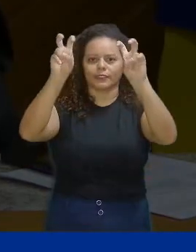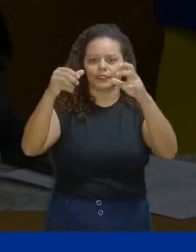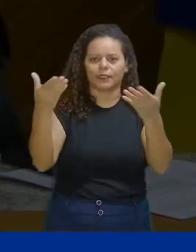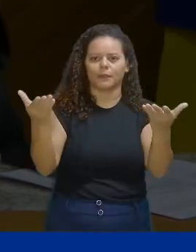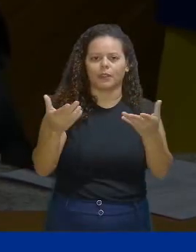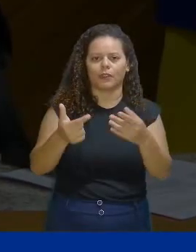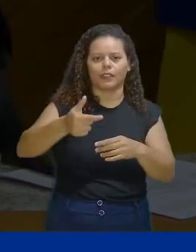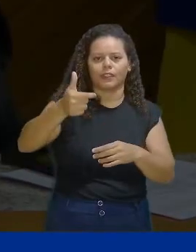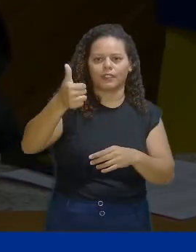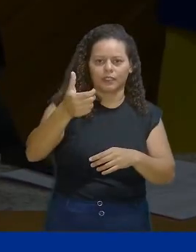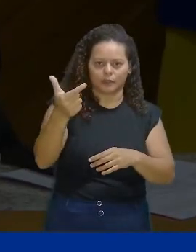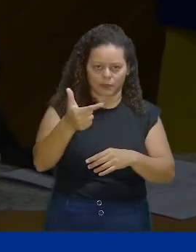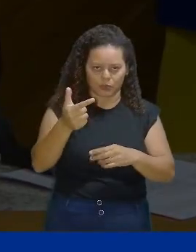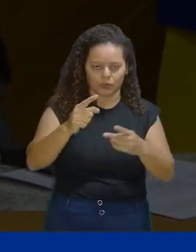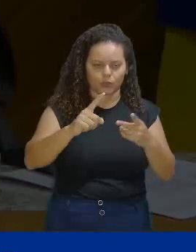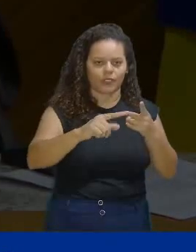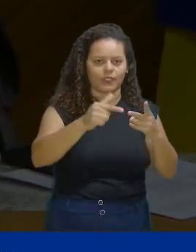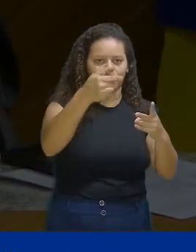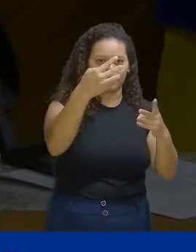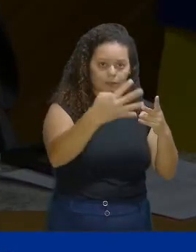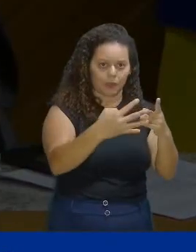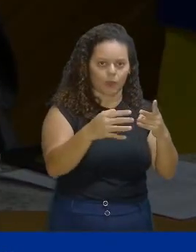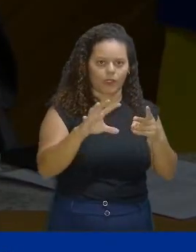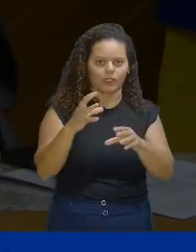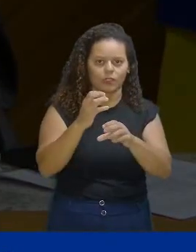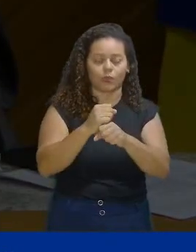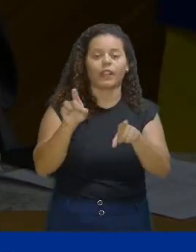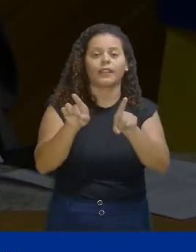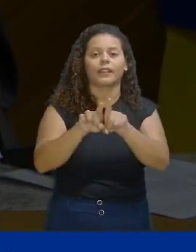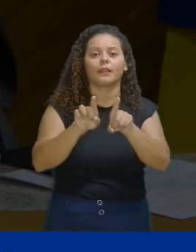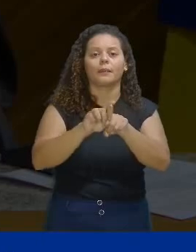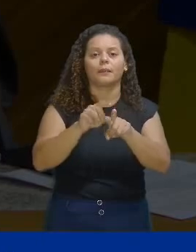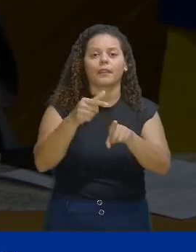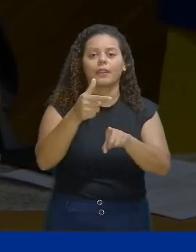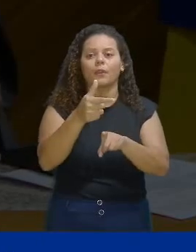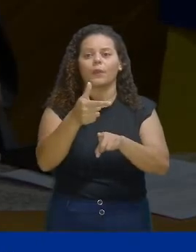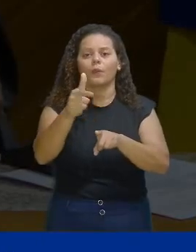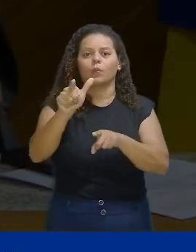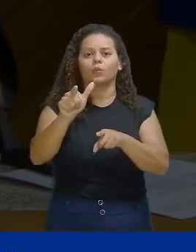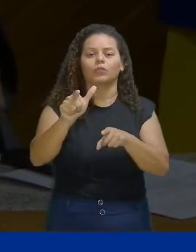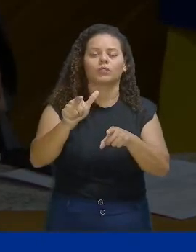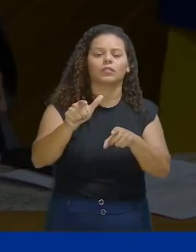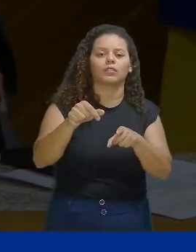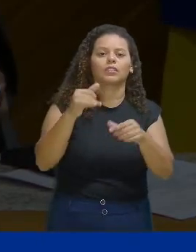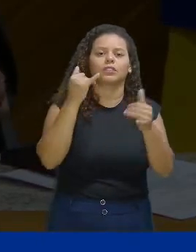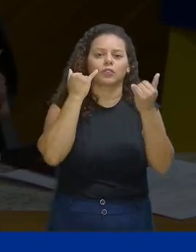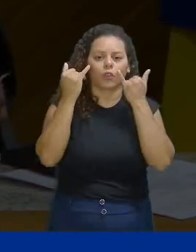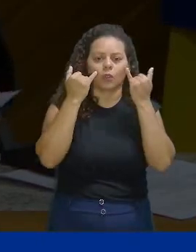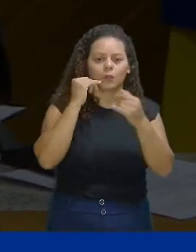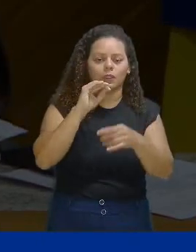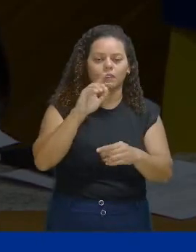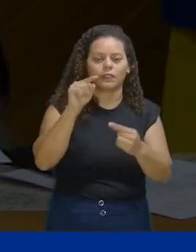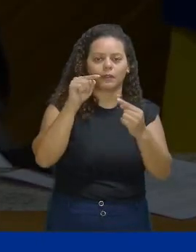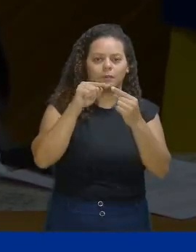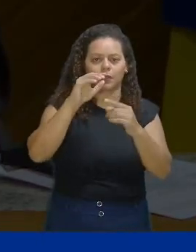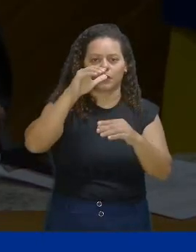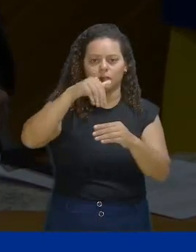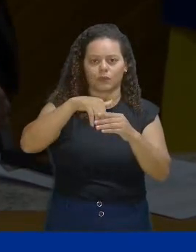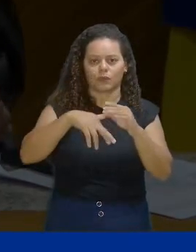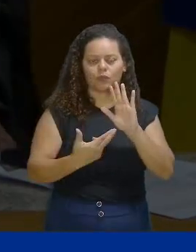da 2ª, 10ª e 14ª zonas eleitorais e da outras providências nos termos do voto do juiz